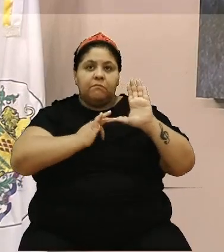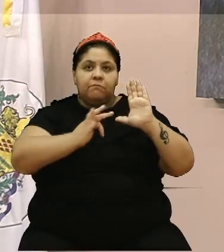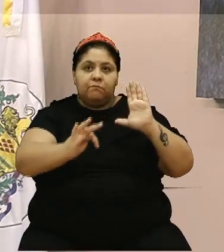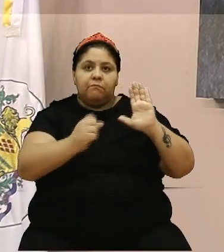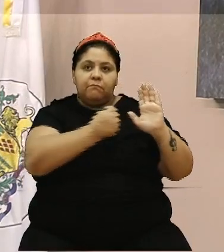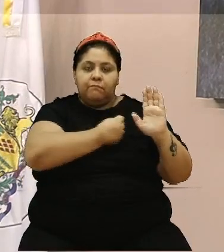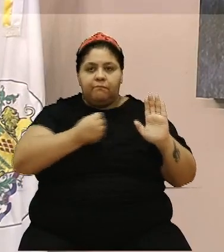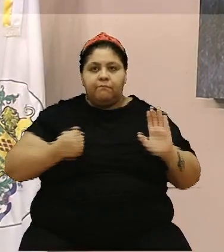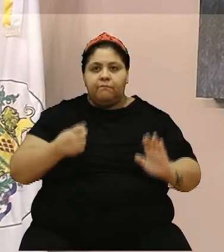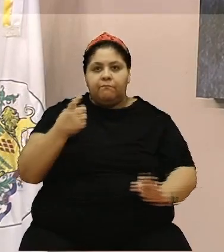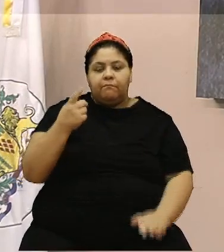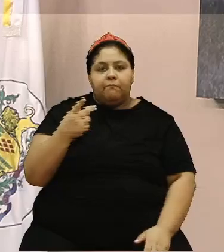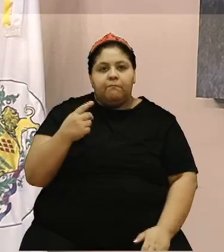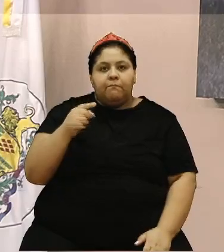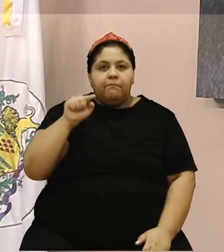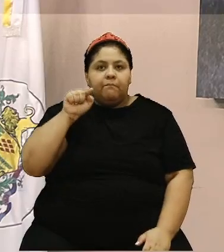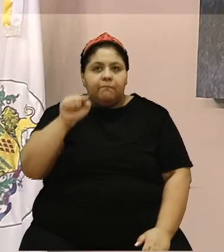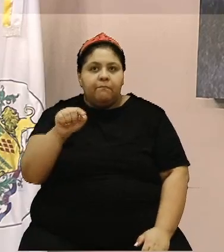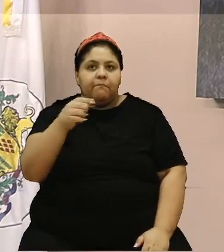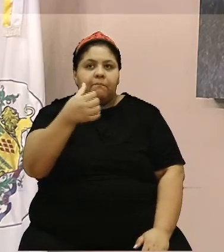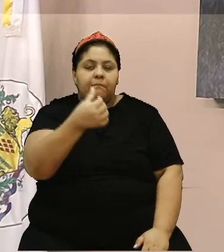número